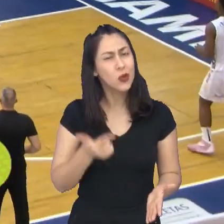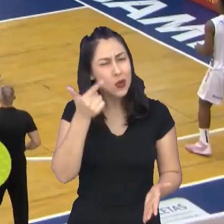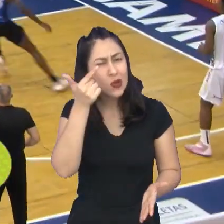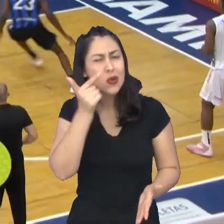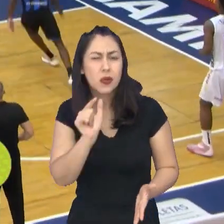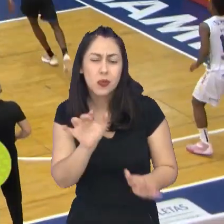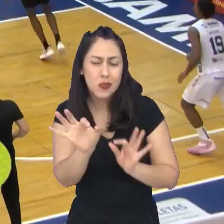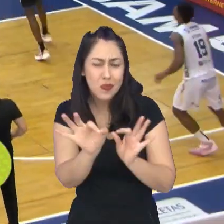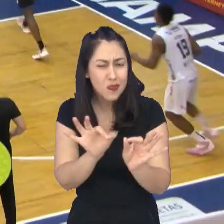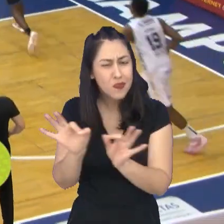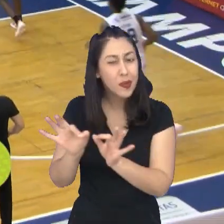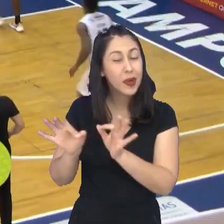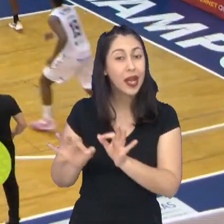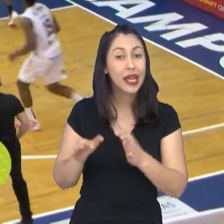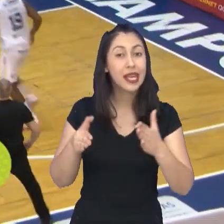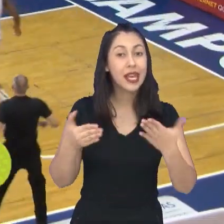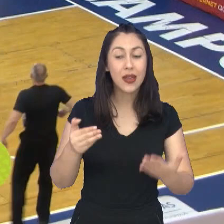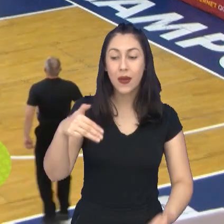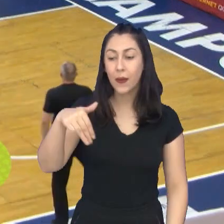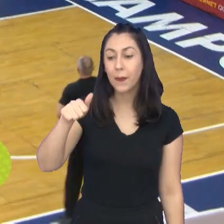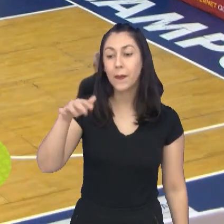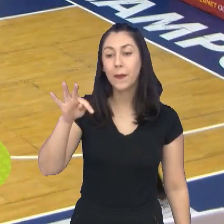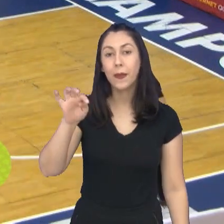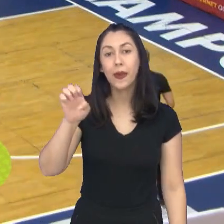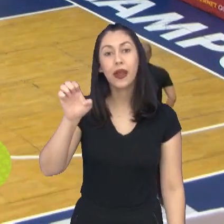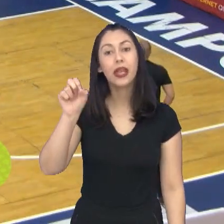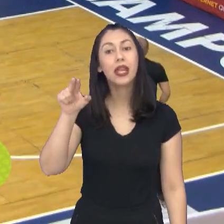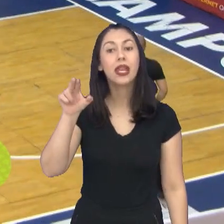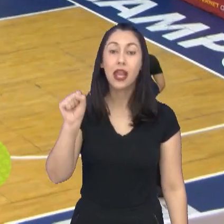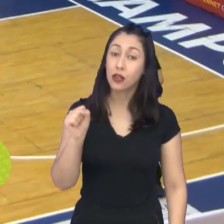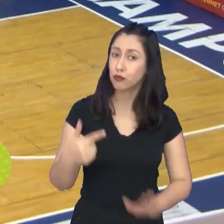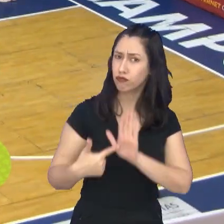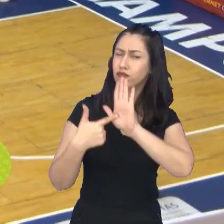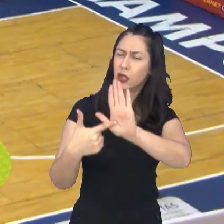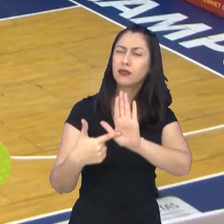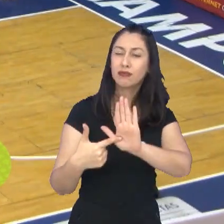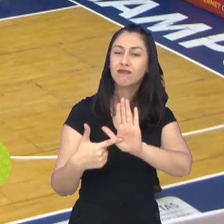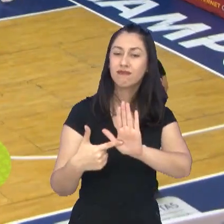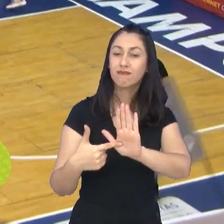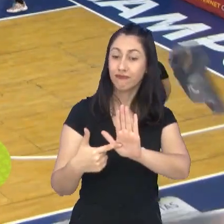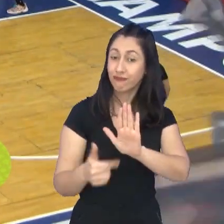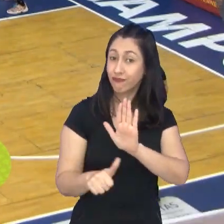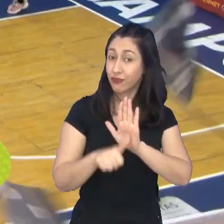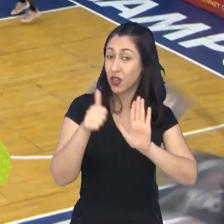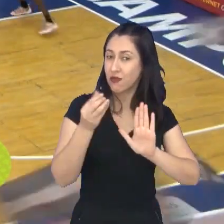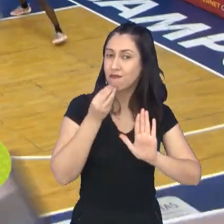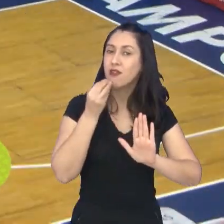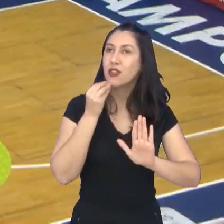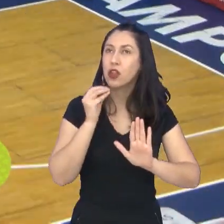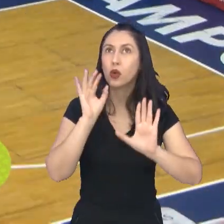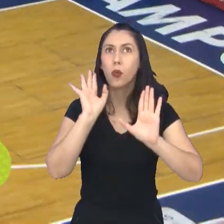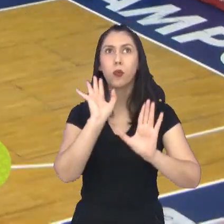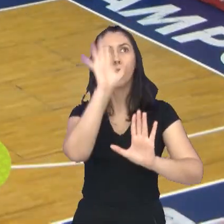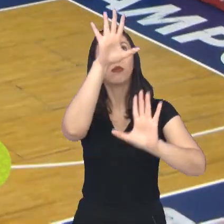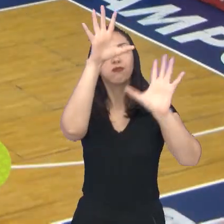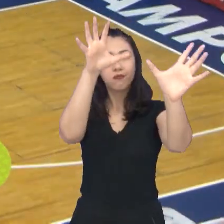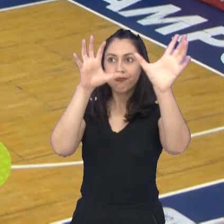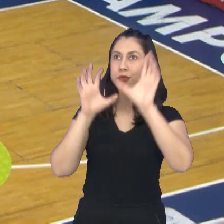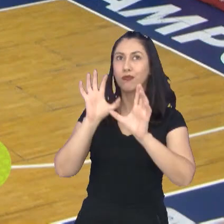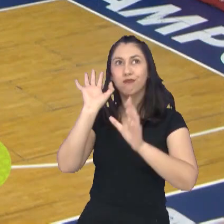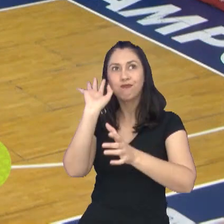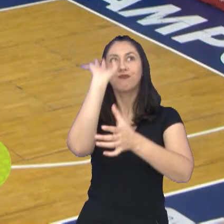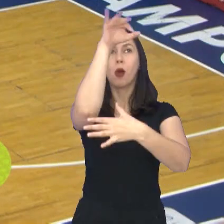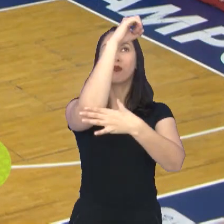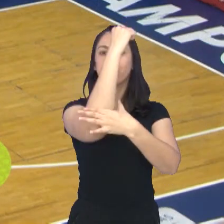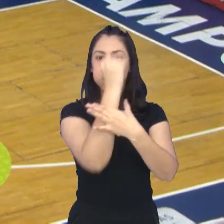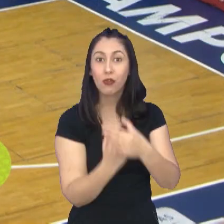E pelas mãos do pivô Matheus Leal veio a reação do São José, primeiro aproveitando o rebote, e depois